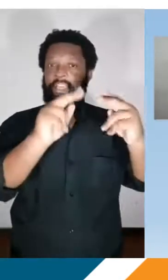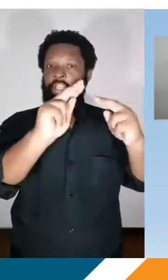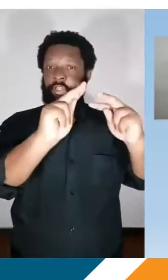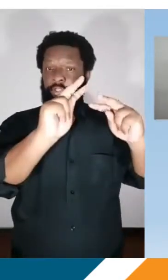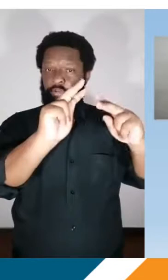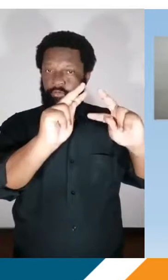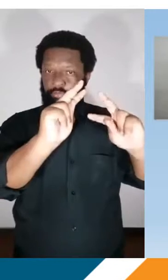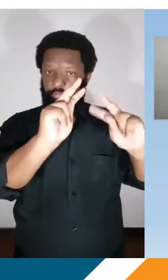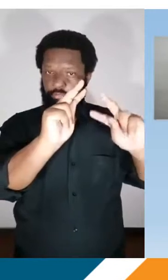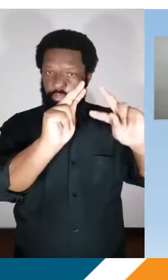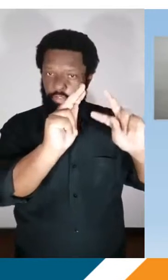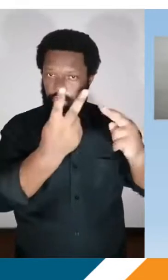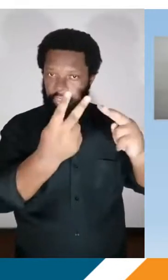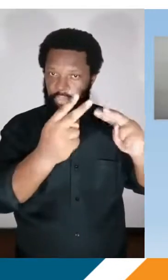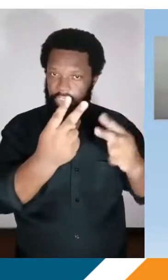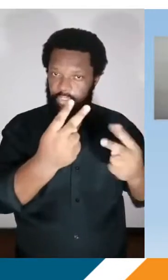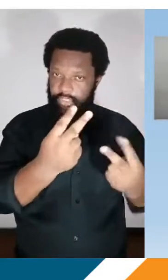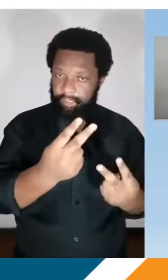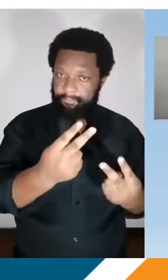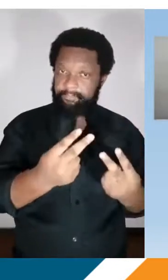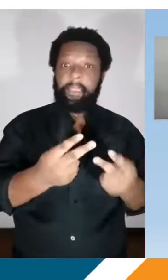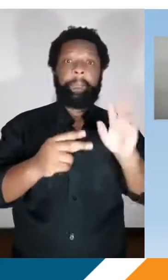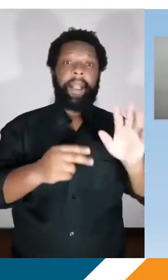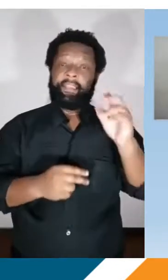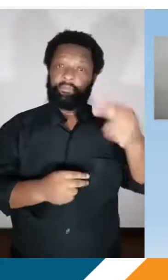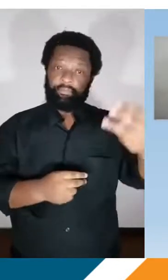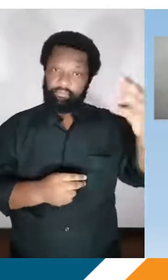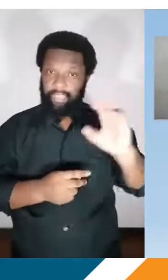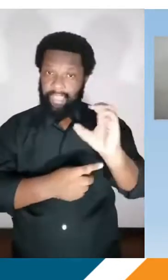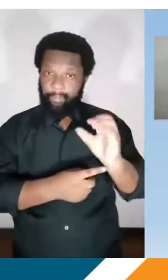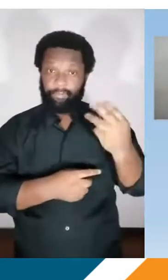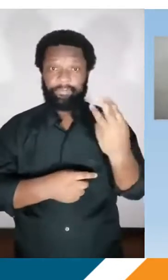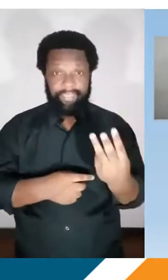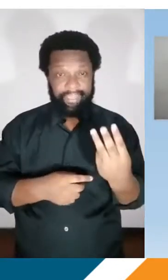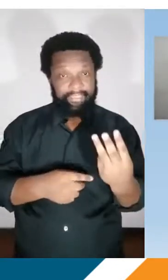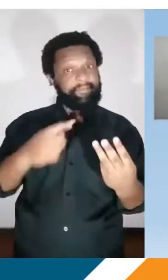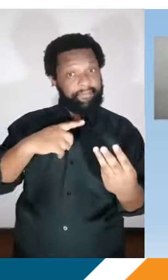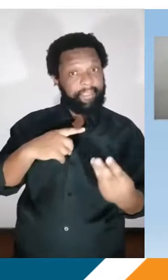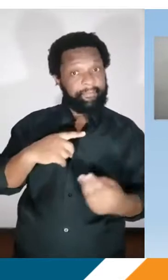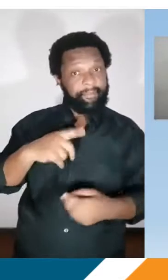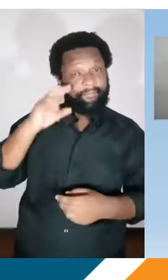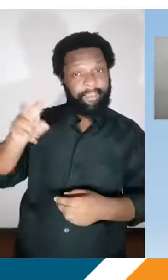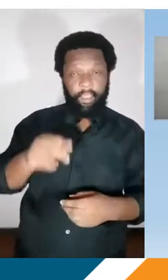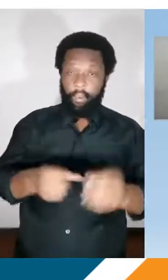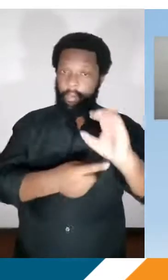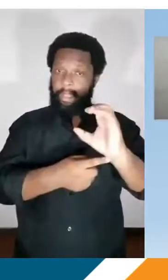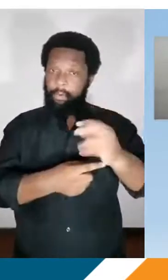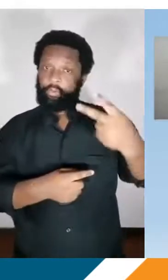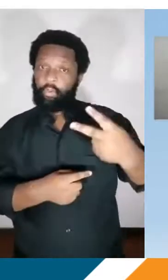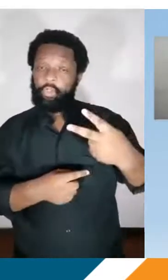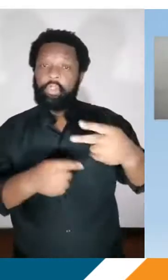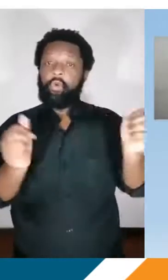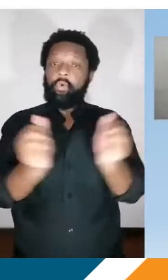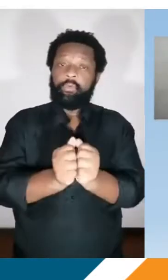quero. Já no carbono 2 e 3, reparem que há quiralidade entre eles. Por quê? O primeiro carbono aqui, o